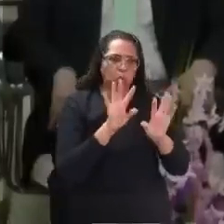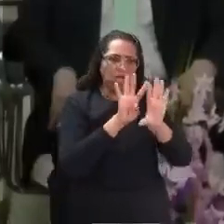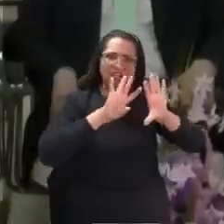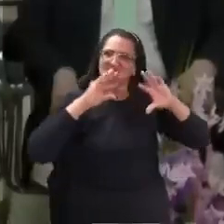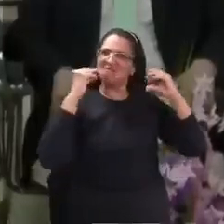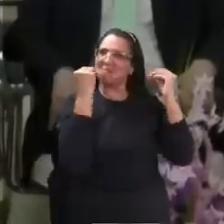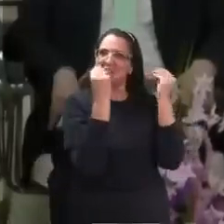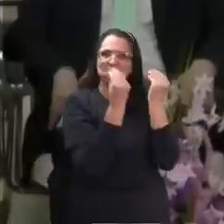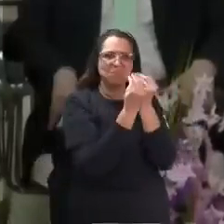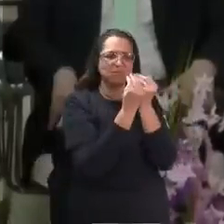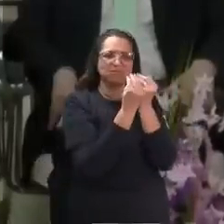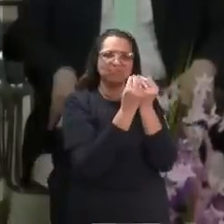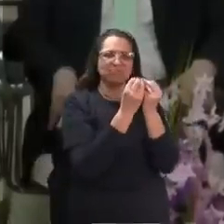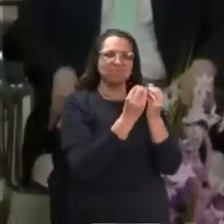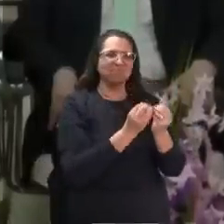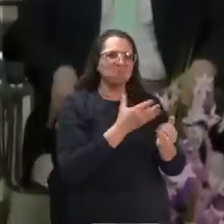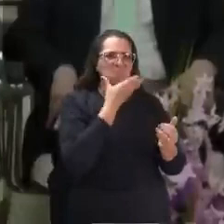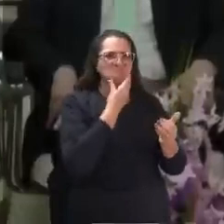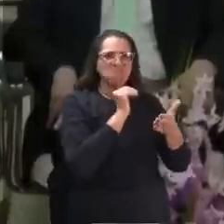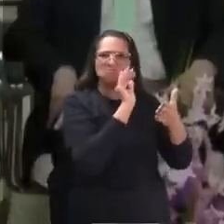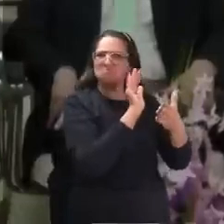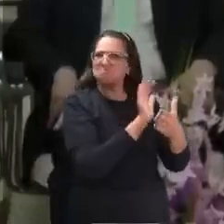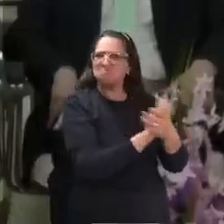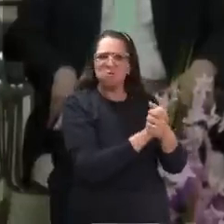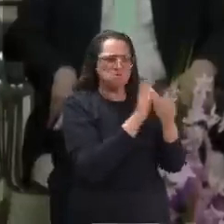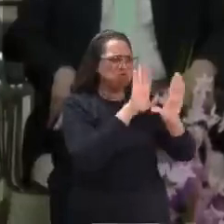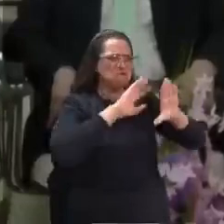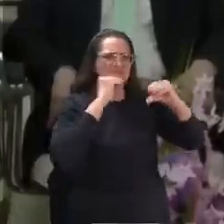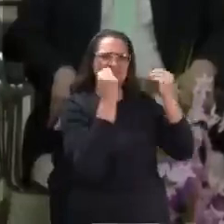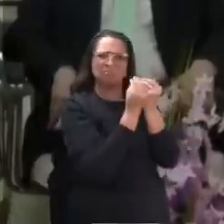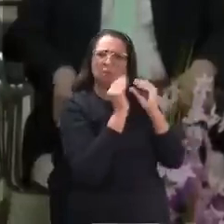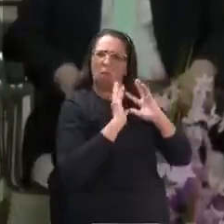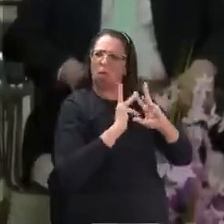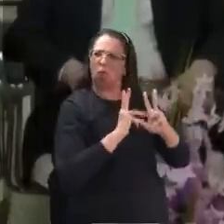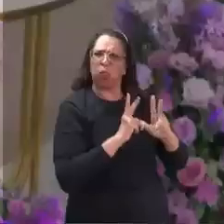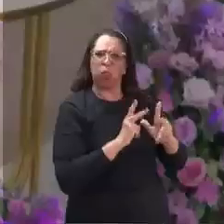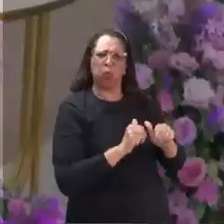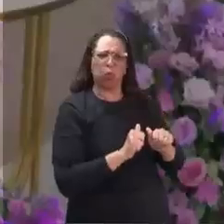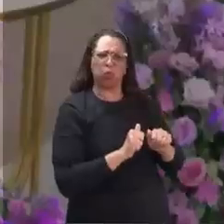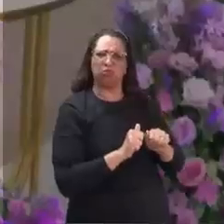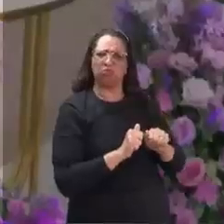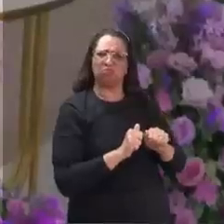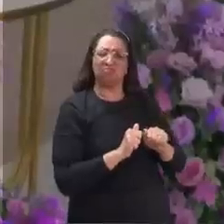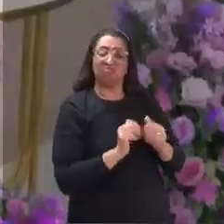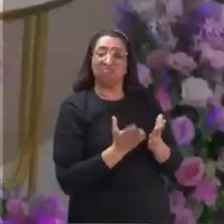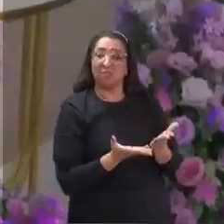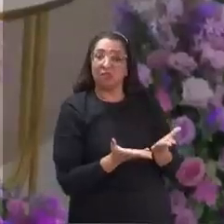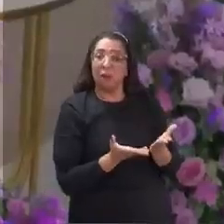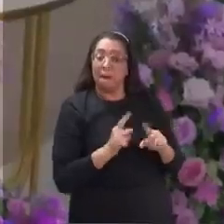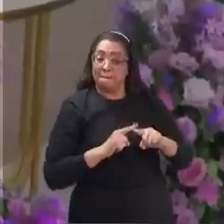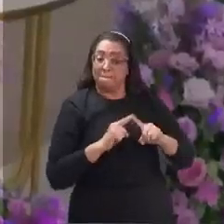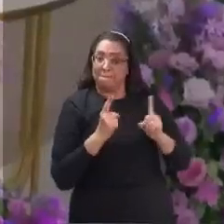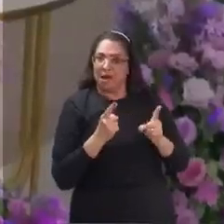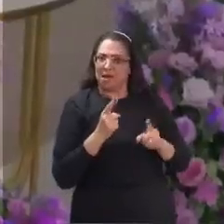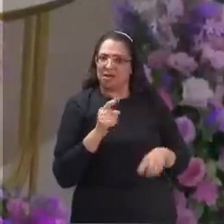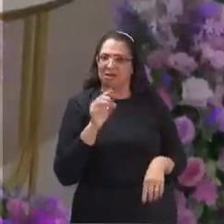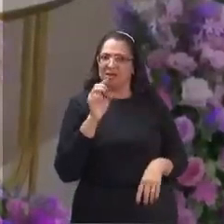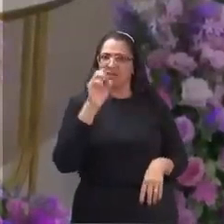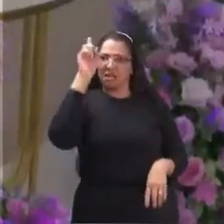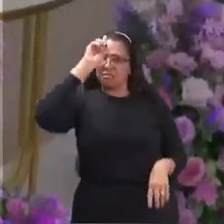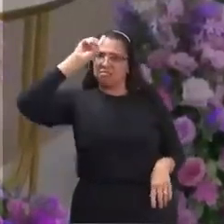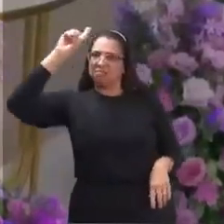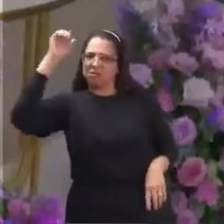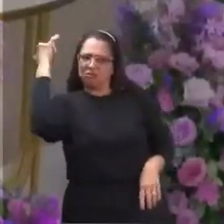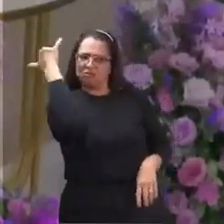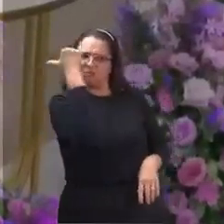família. Mas aí Deus diz a Abraão: eu tenho um projeto espiritual de graça, eu vou